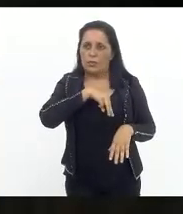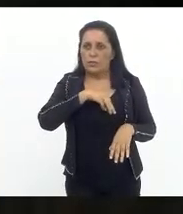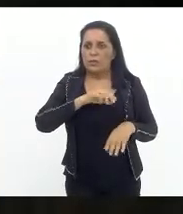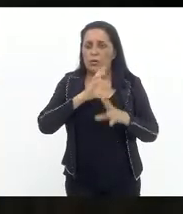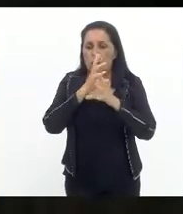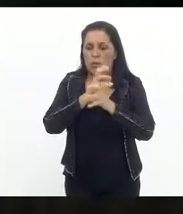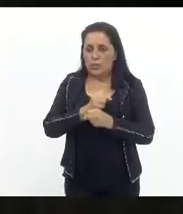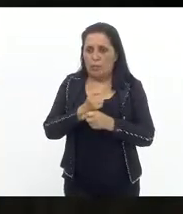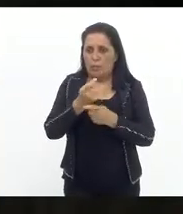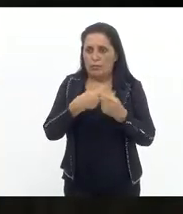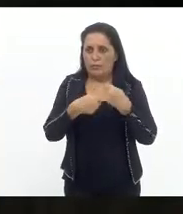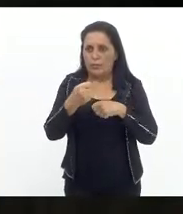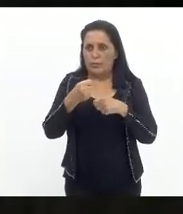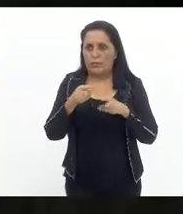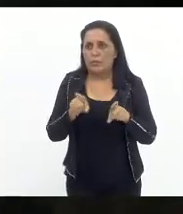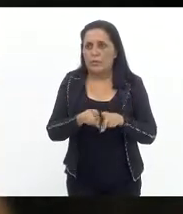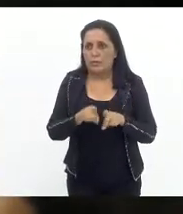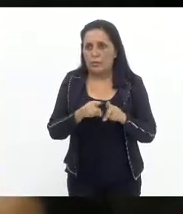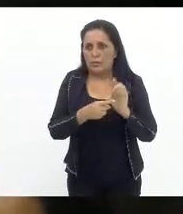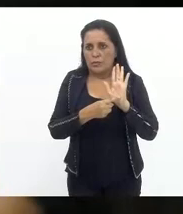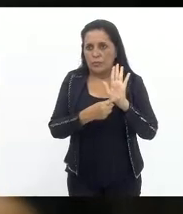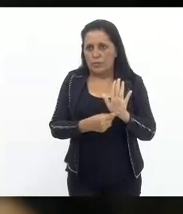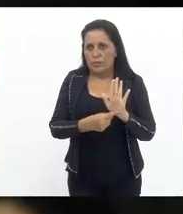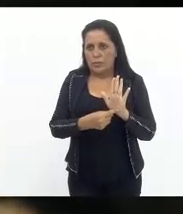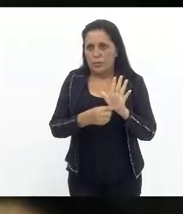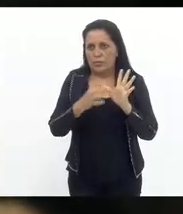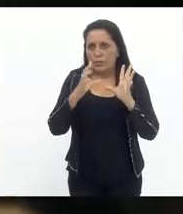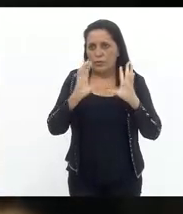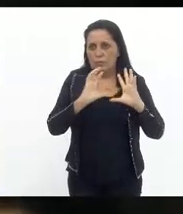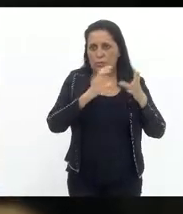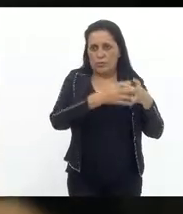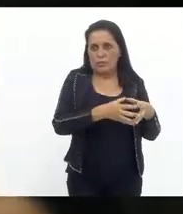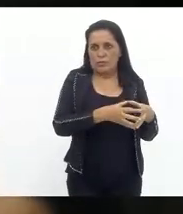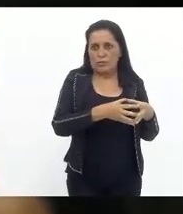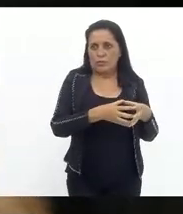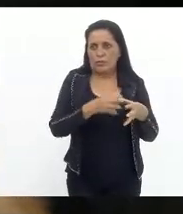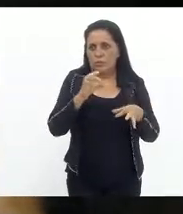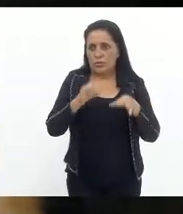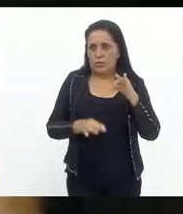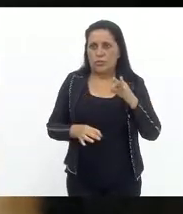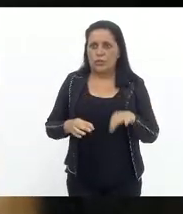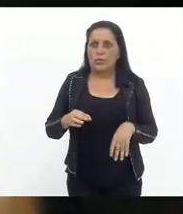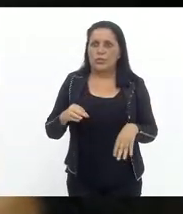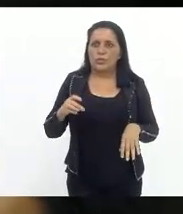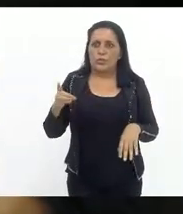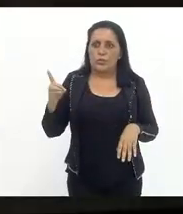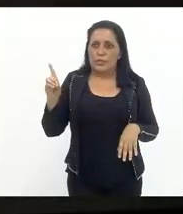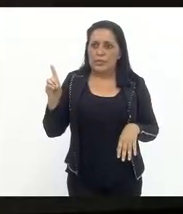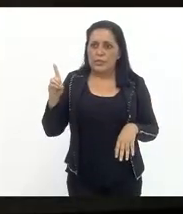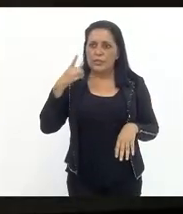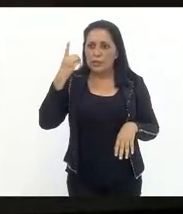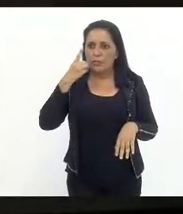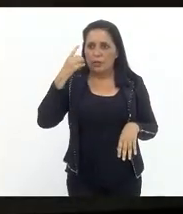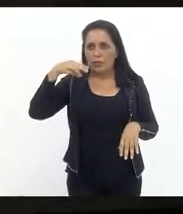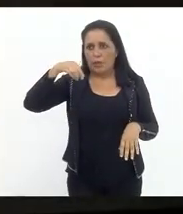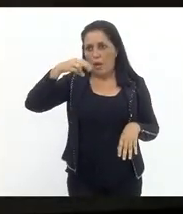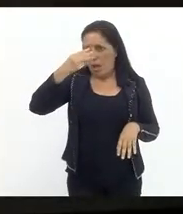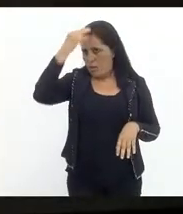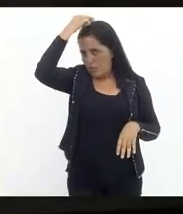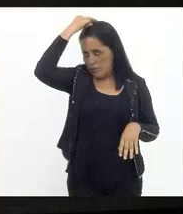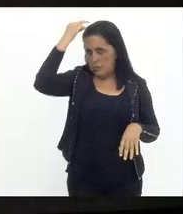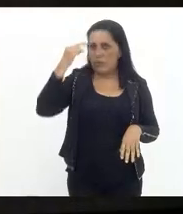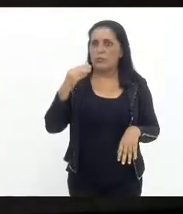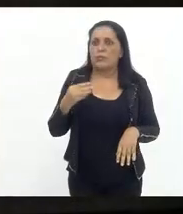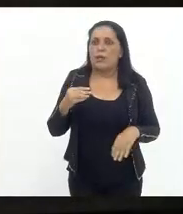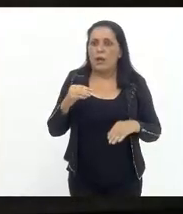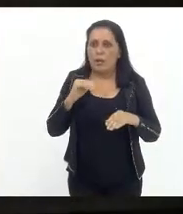parecer pela Comissão de Constituição e Justiça, deputado Márcio Pacheco. Senhor presidente, o parecer